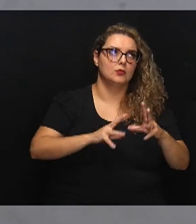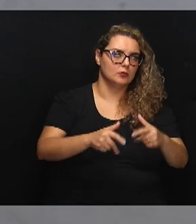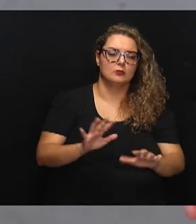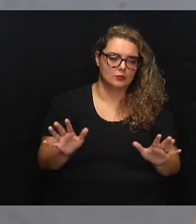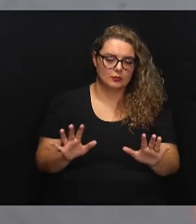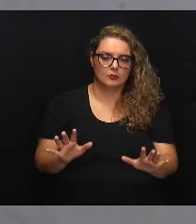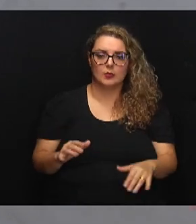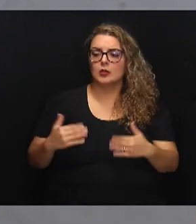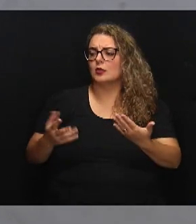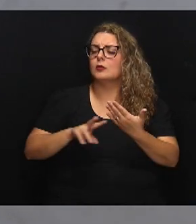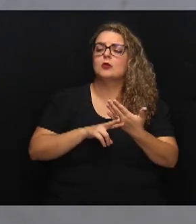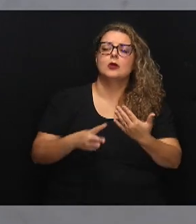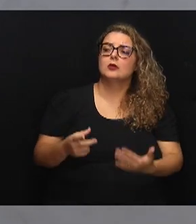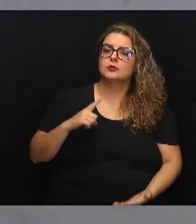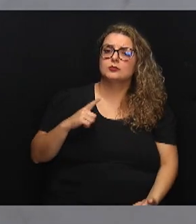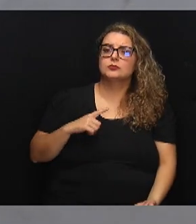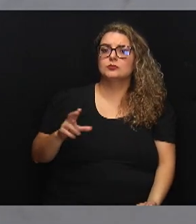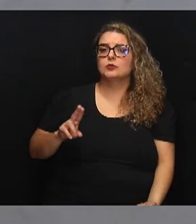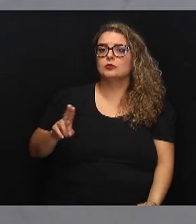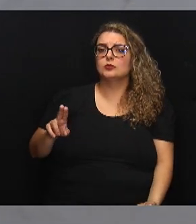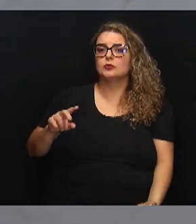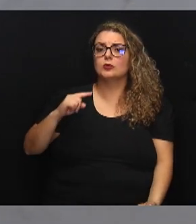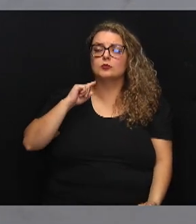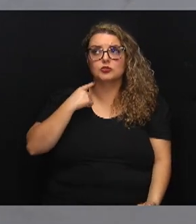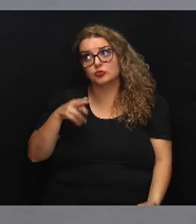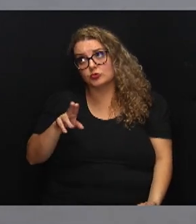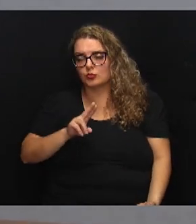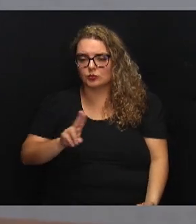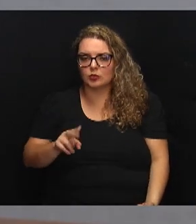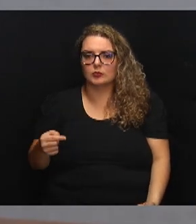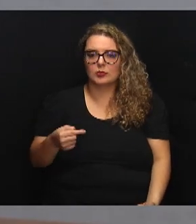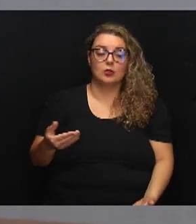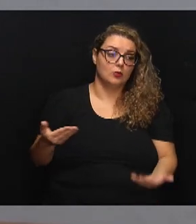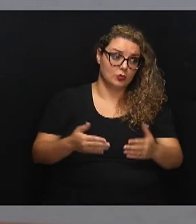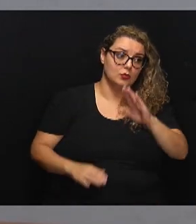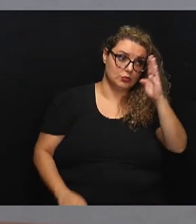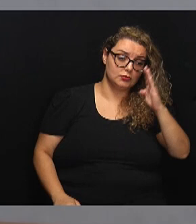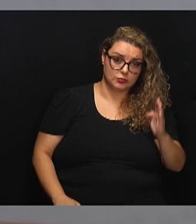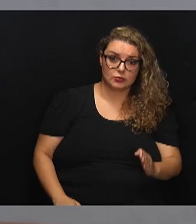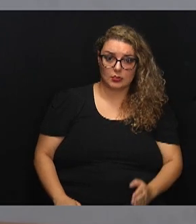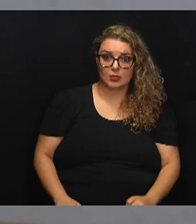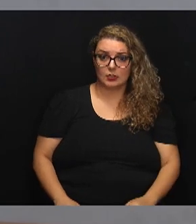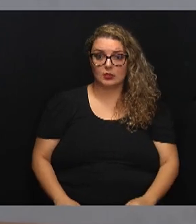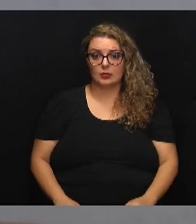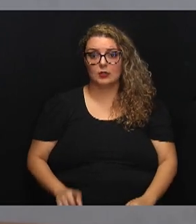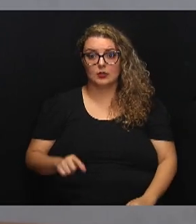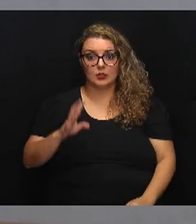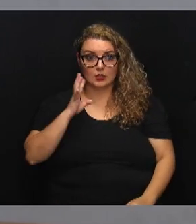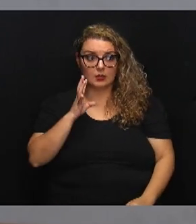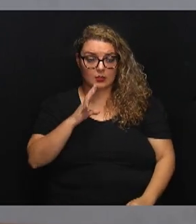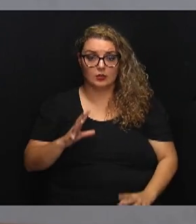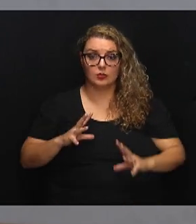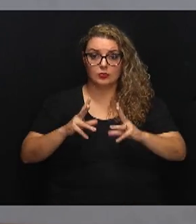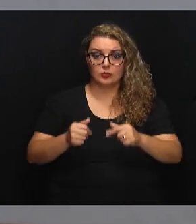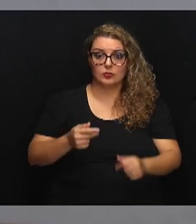as consequências de ter o nome sujo? Hoje, no Brasil, e eu acho que é muito legal, hoje todo mundo fala